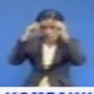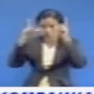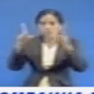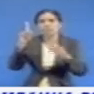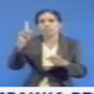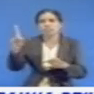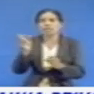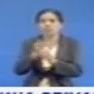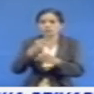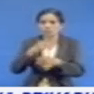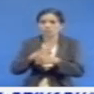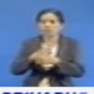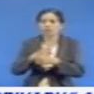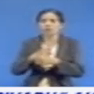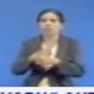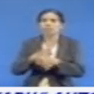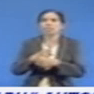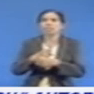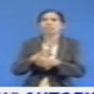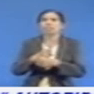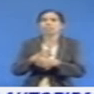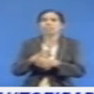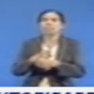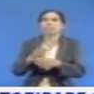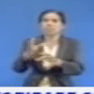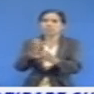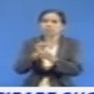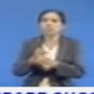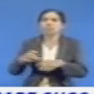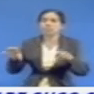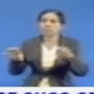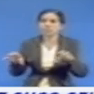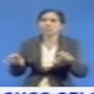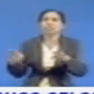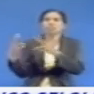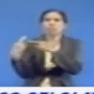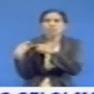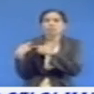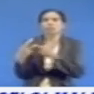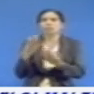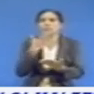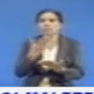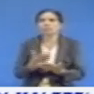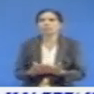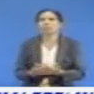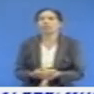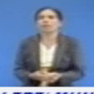nino votos perpétua. Halo nino votos perpétua. Katak, os perpétua katak nido e madre